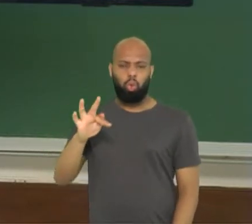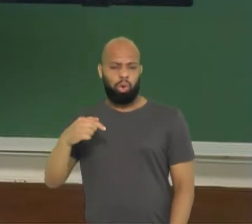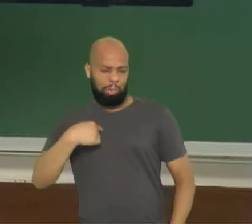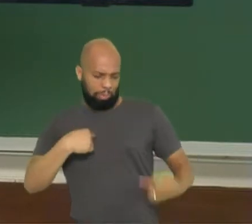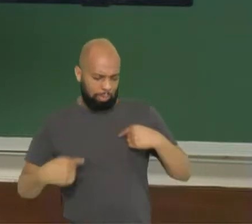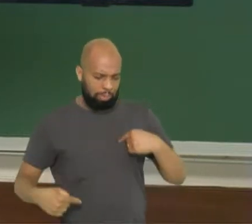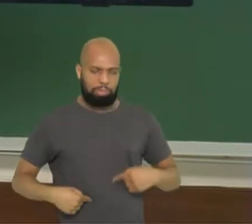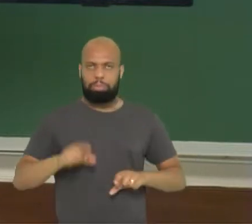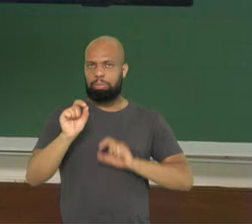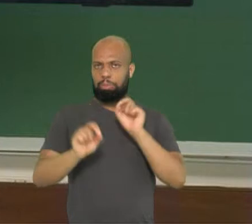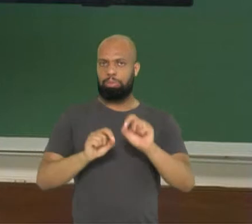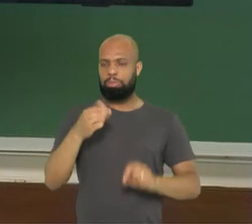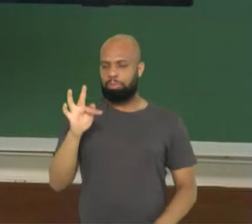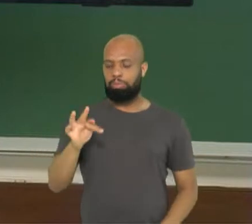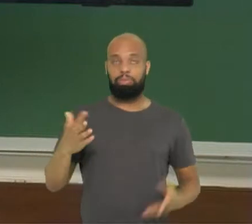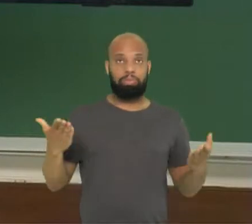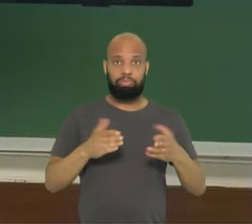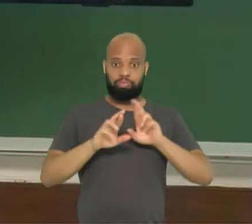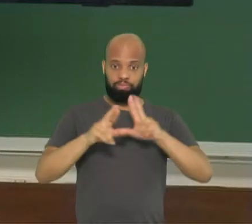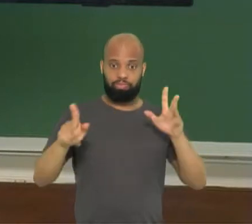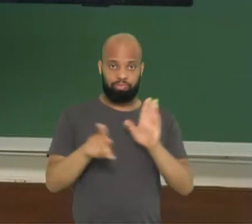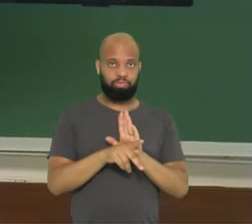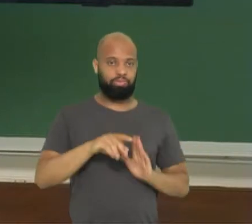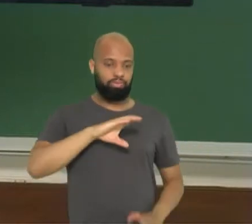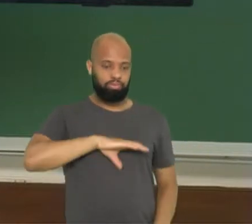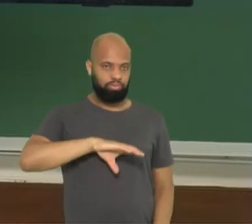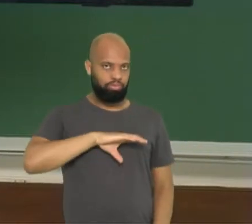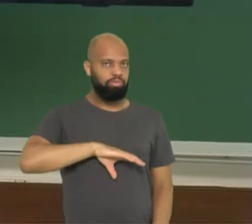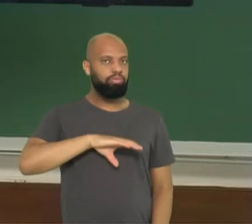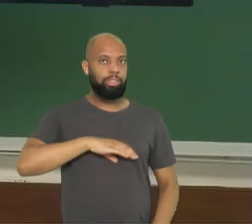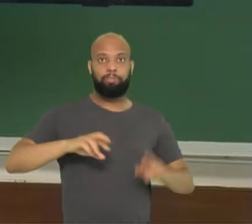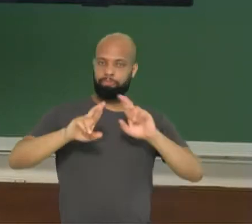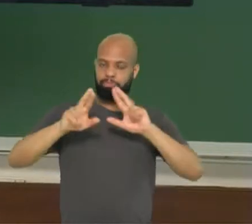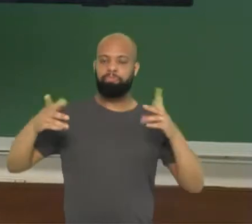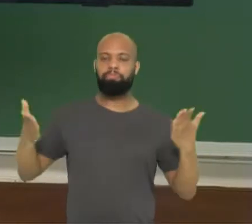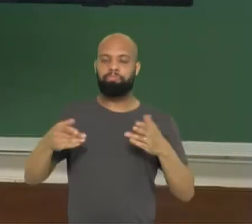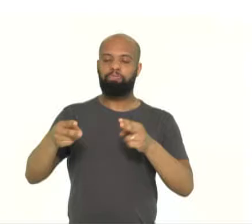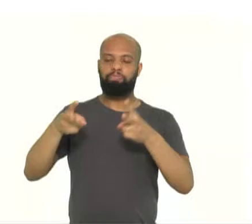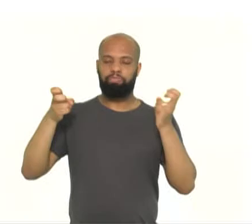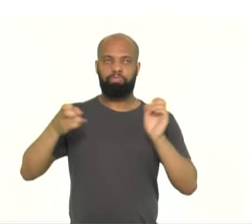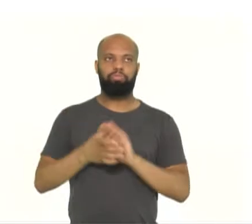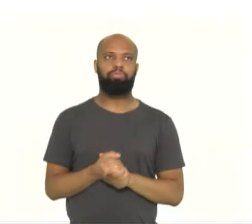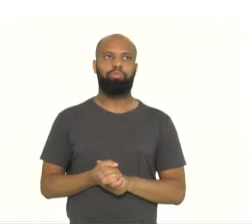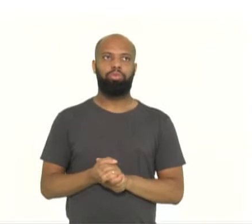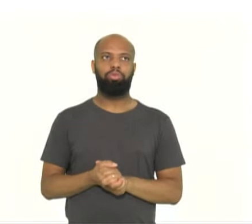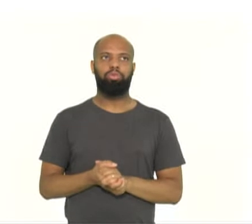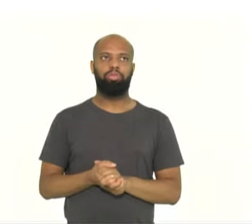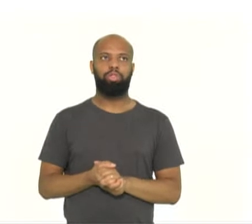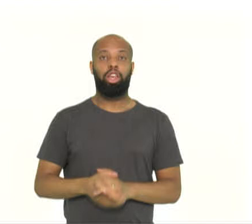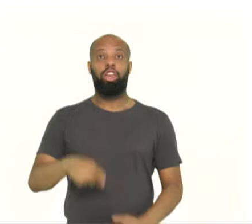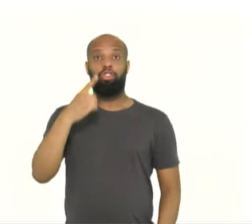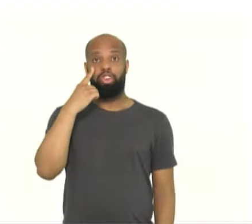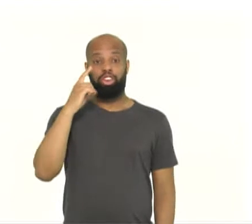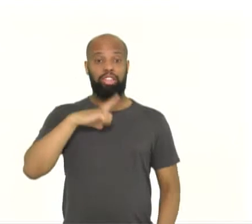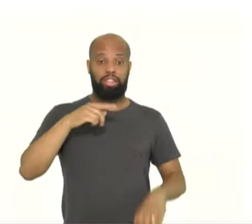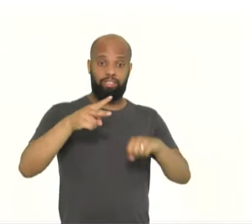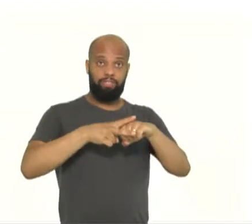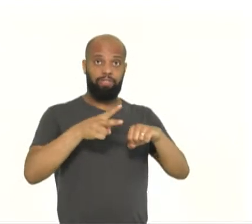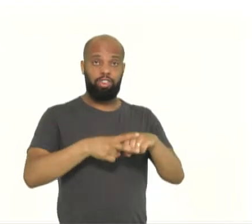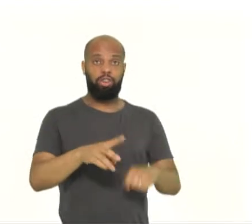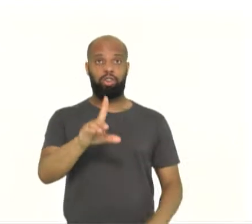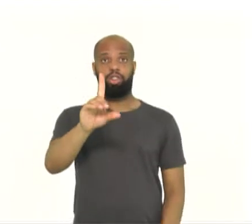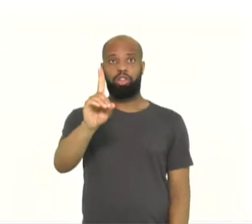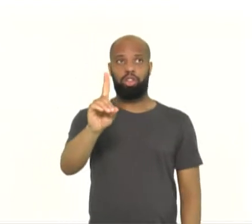que me dói? Bem diferente da língua portuguesa, vocês vão observar isso agora. Utilizamos o verbo doler, tá? O